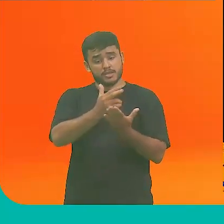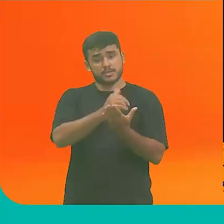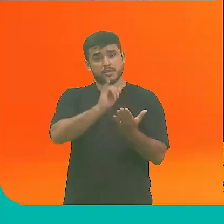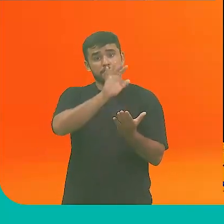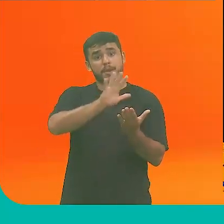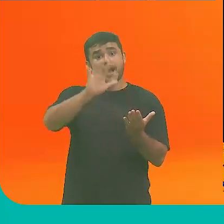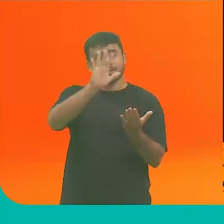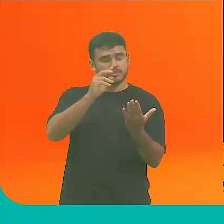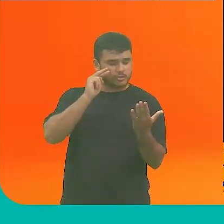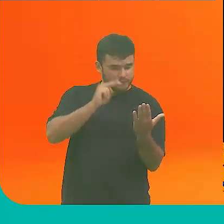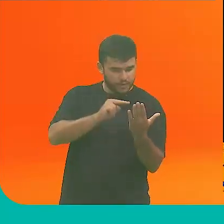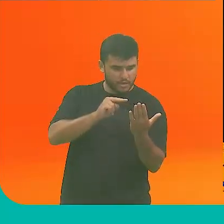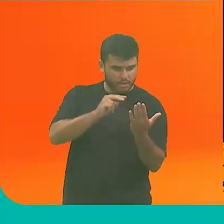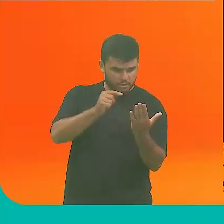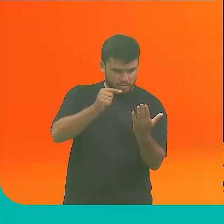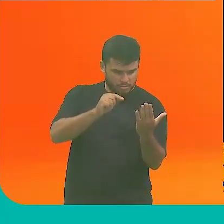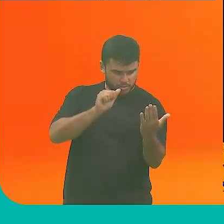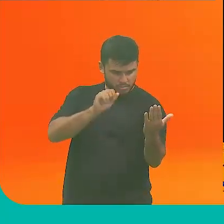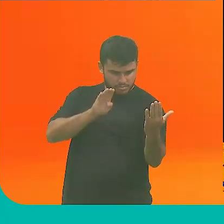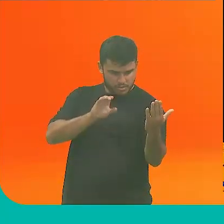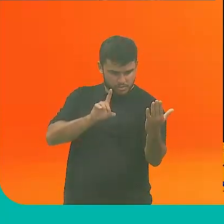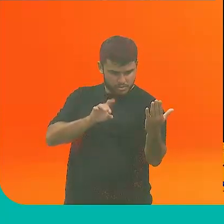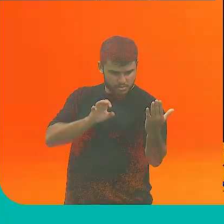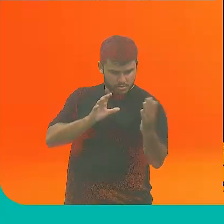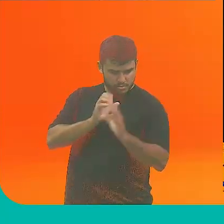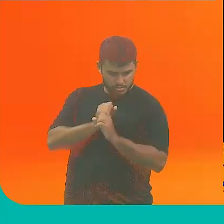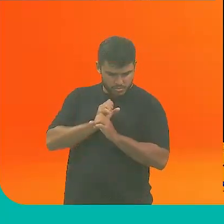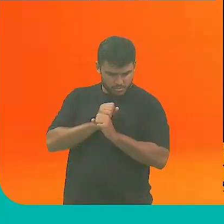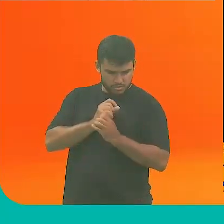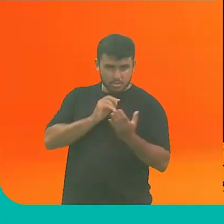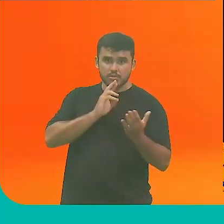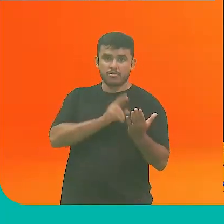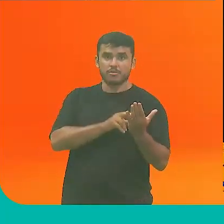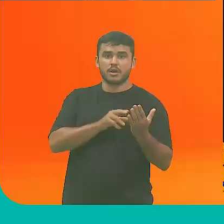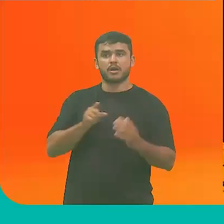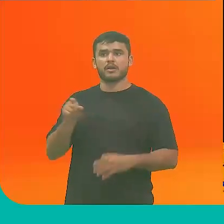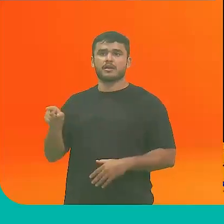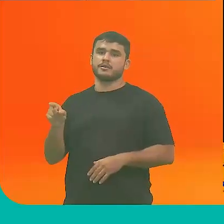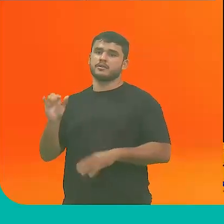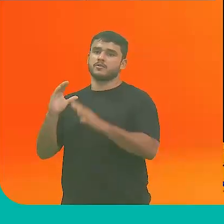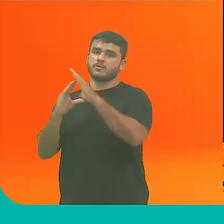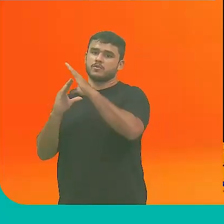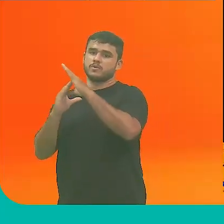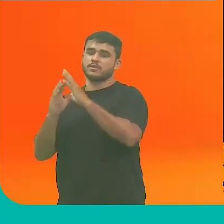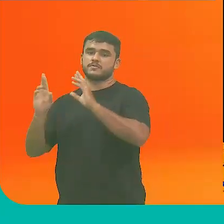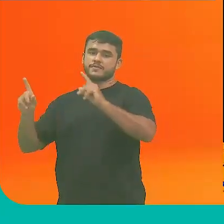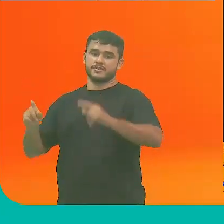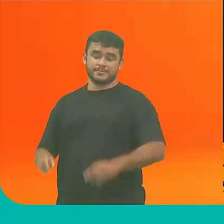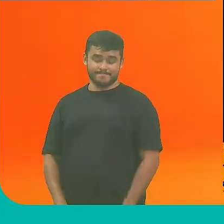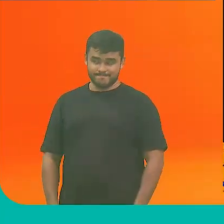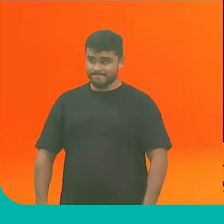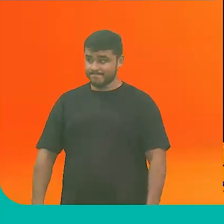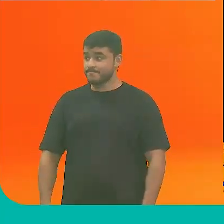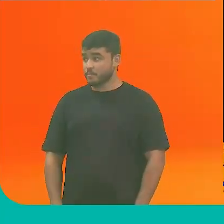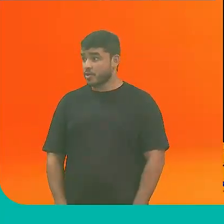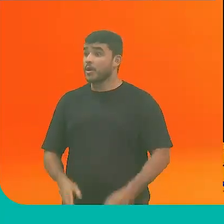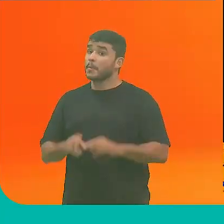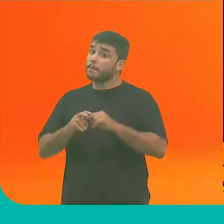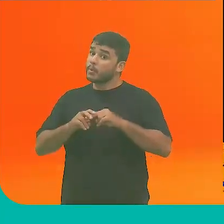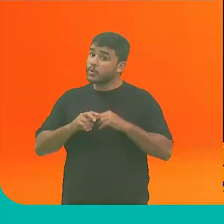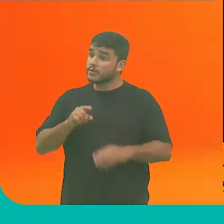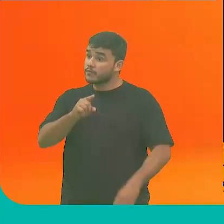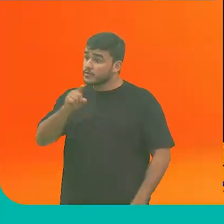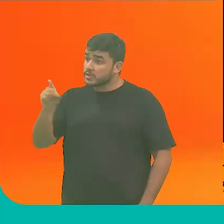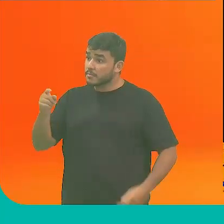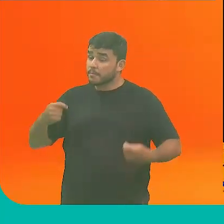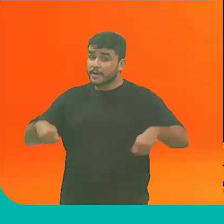eu digo isso. Nós precisamos ter uma boa estratégia de prova. Não é